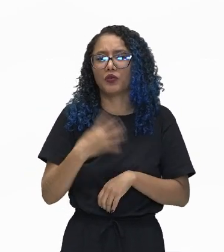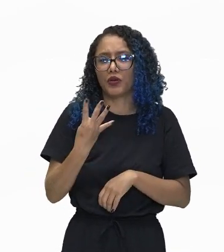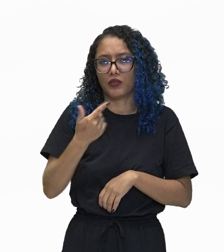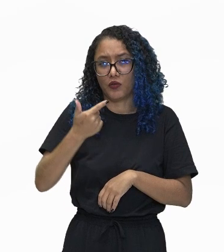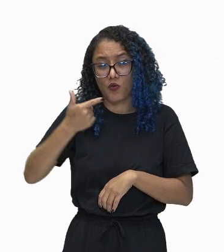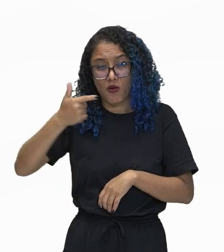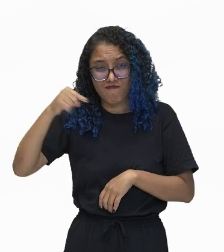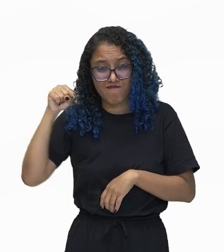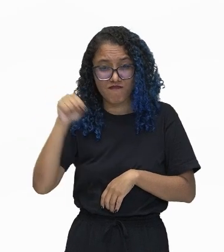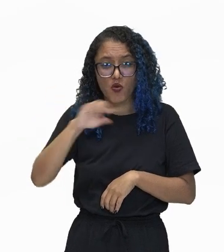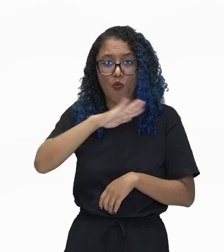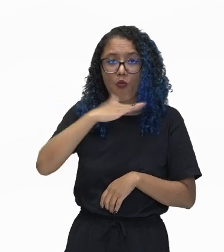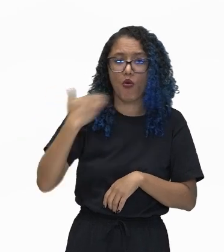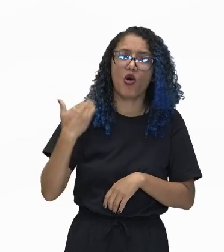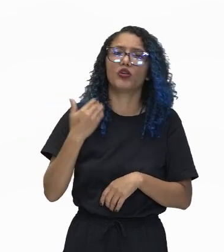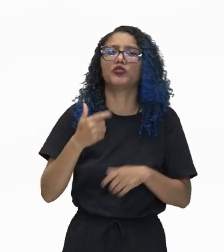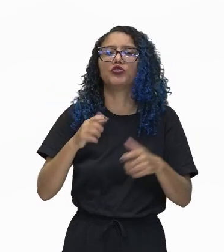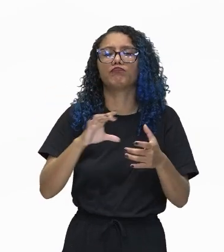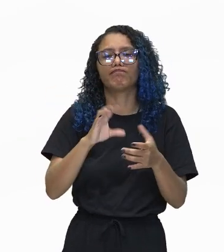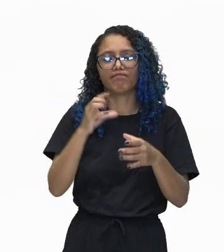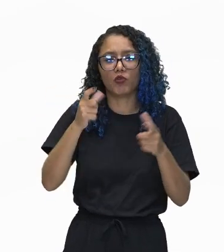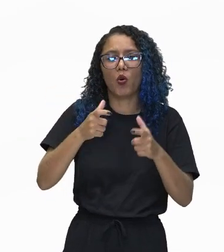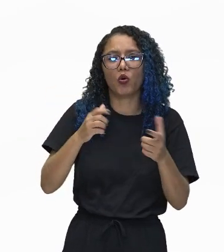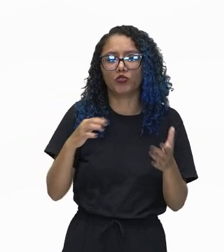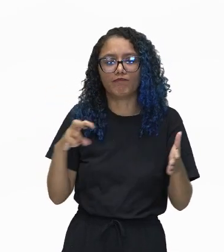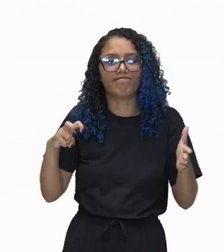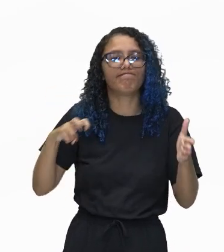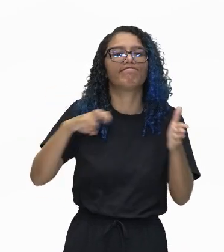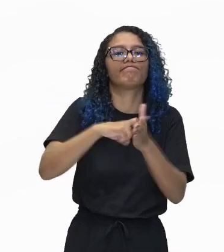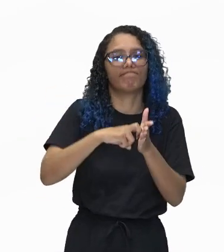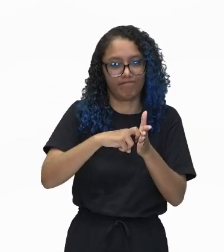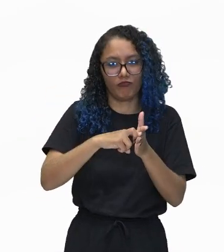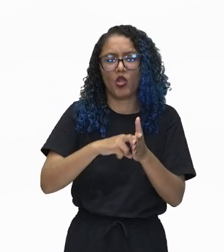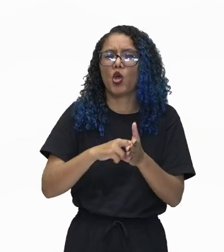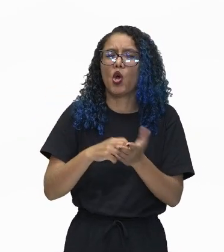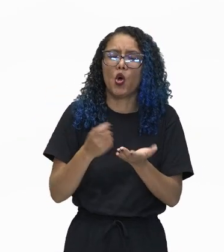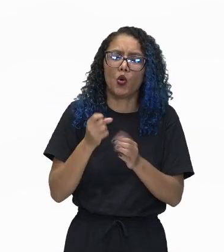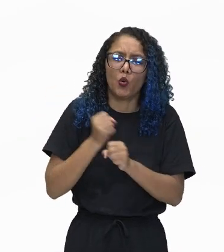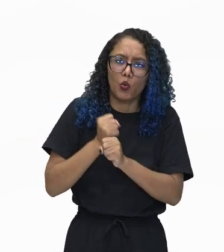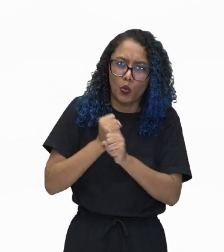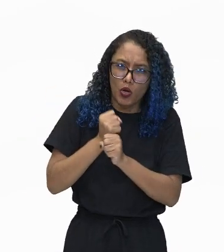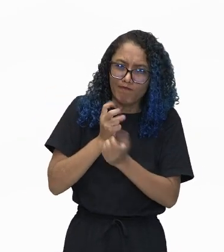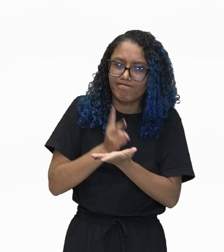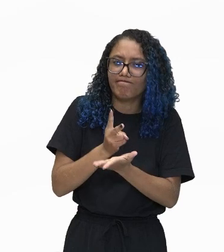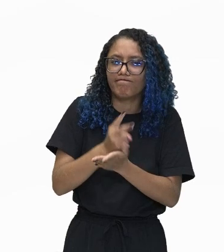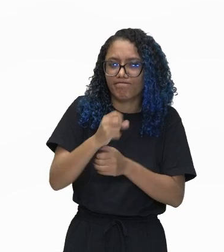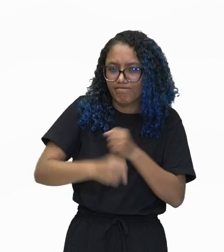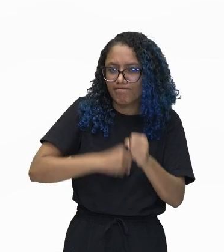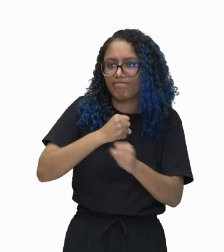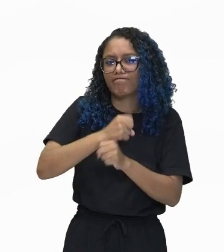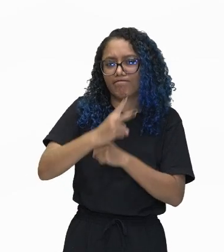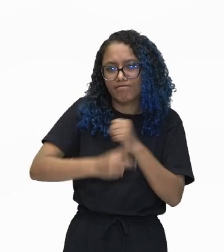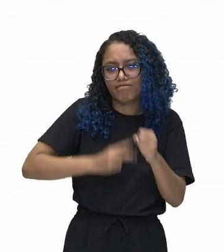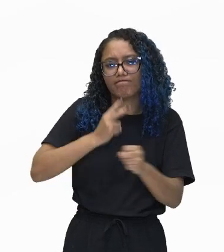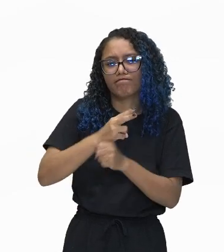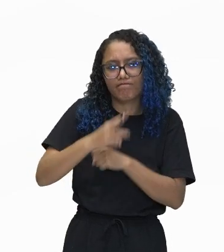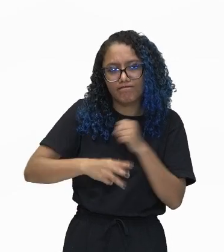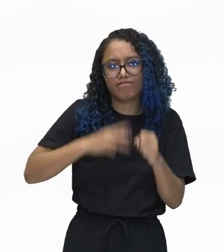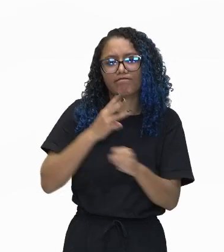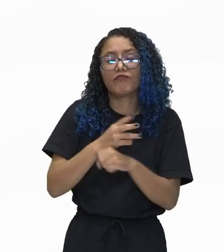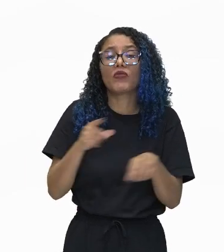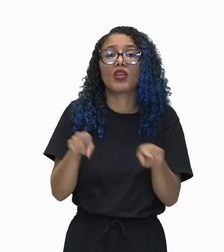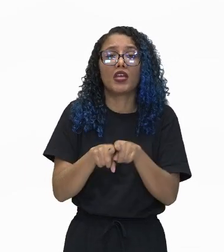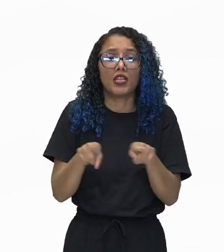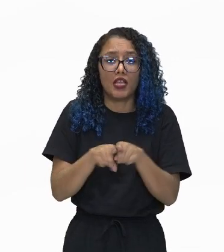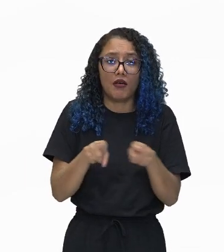mortes por acidentes de trânsito todos os anos, segundo o Ministério da Saúde. E a gente ainda atravessa, né, nesse tempo,